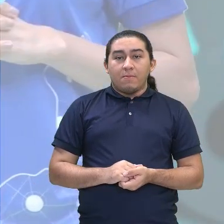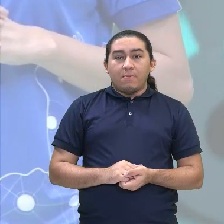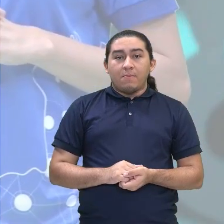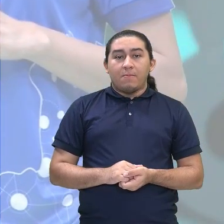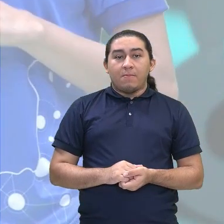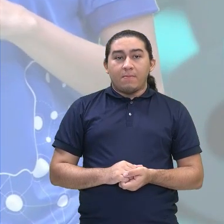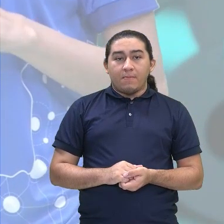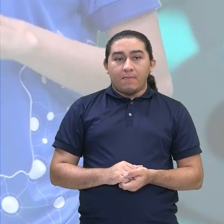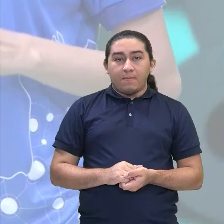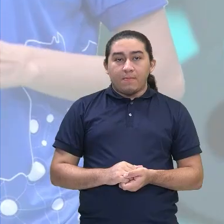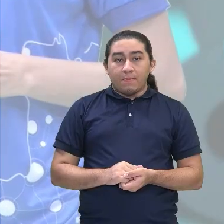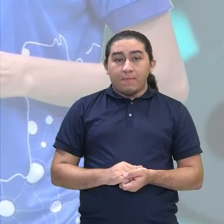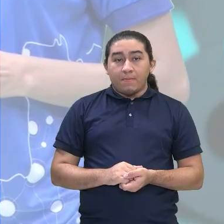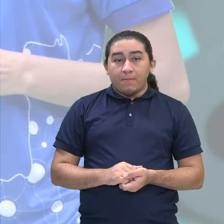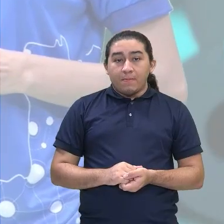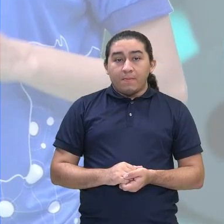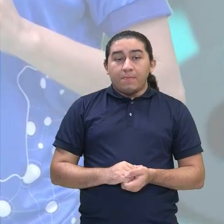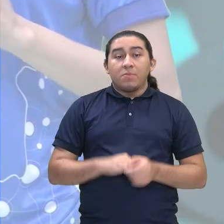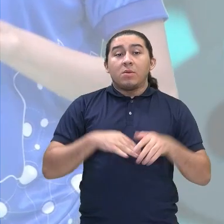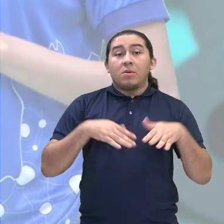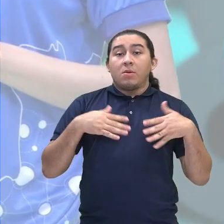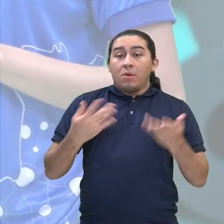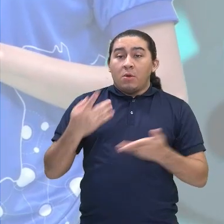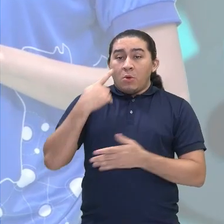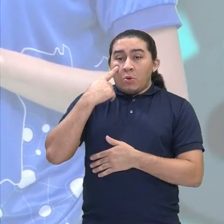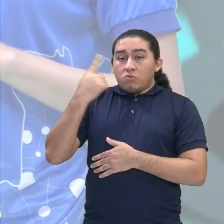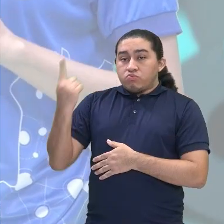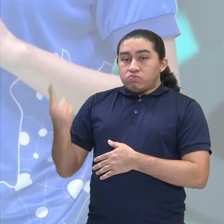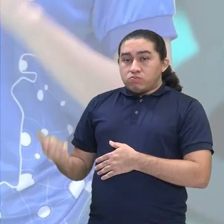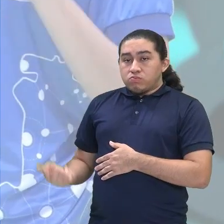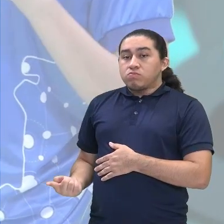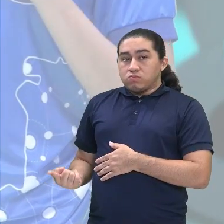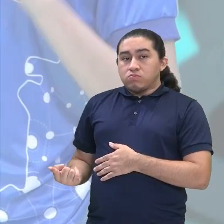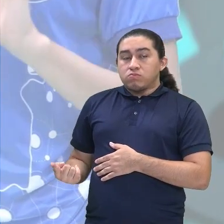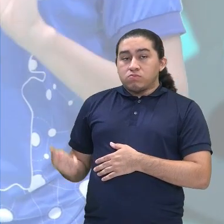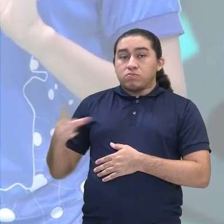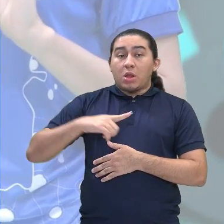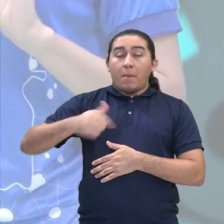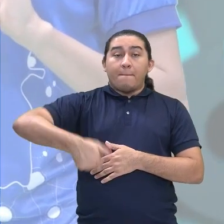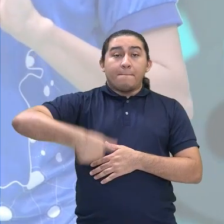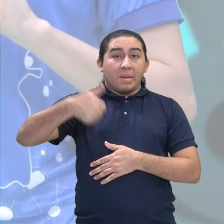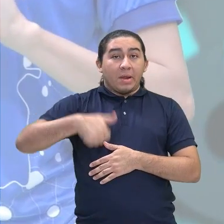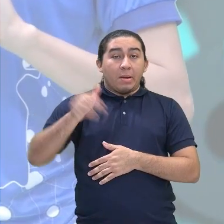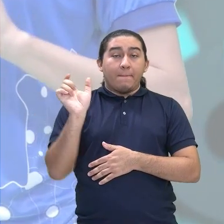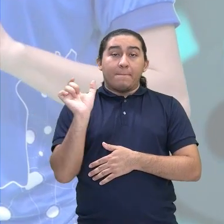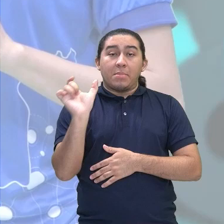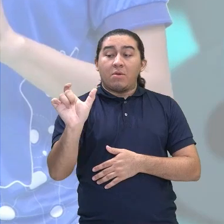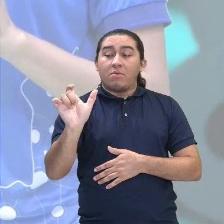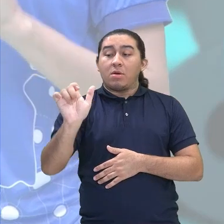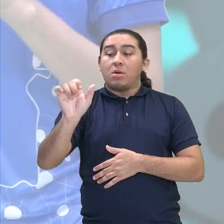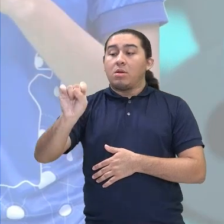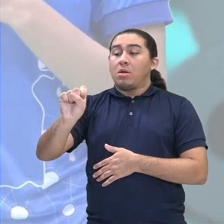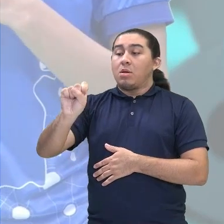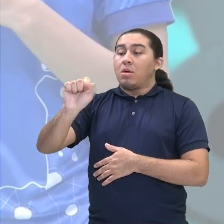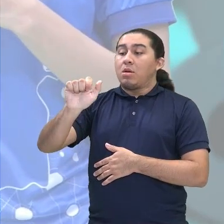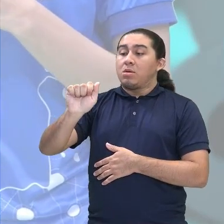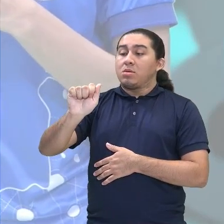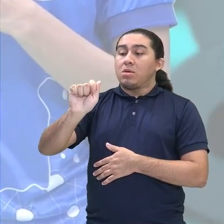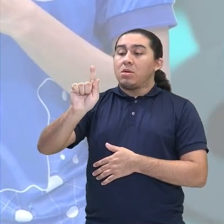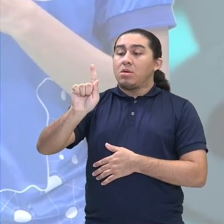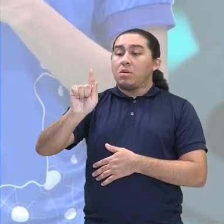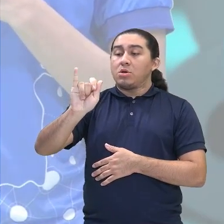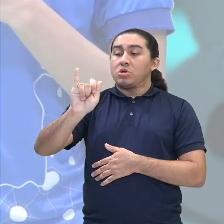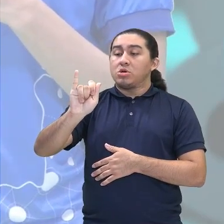Muito bem. Quando falamos dos planos, vamos perceber primeiro o plano sagital, que é aquele como se estivesse